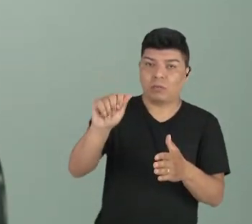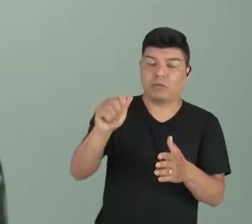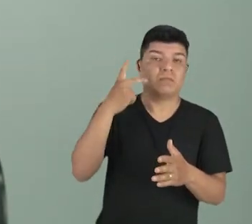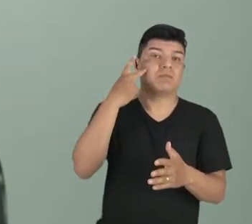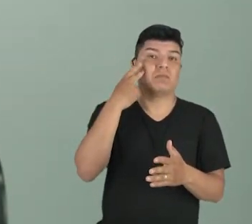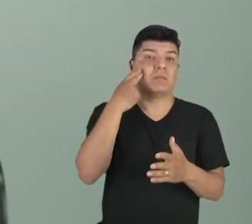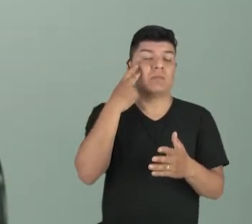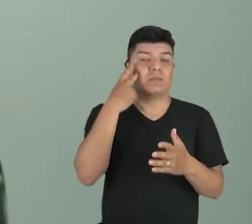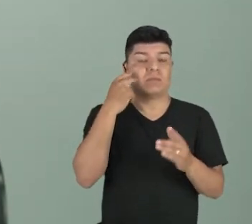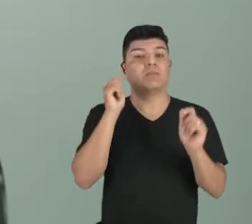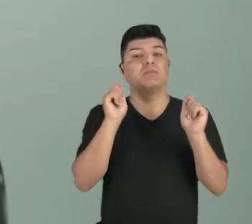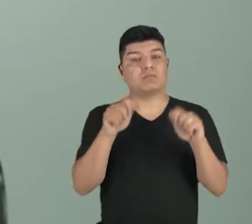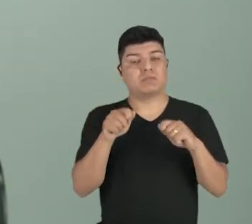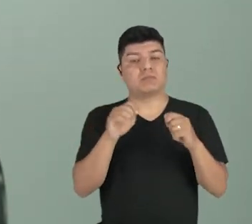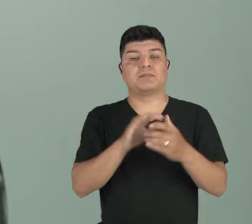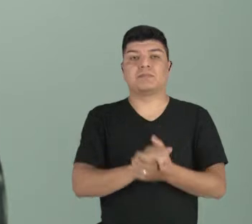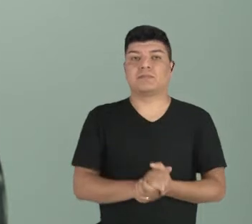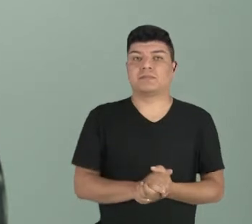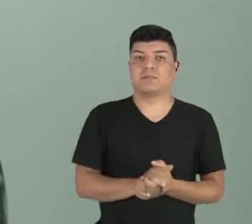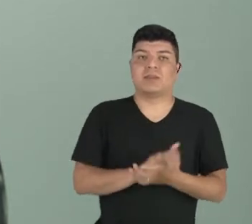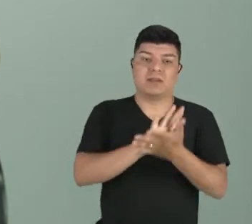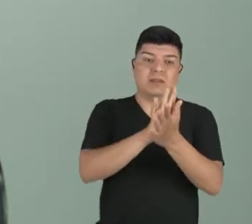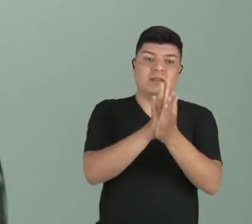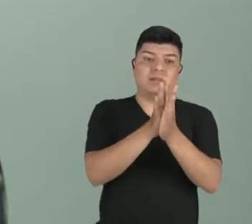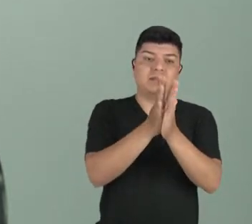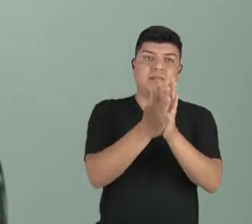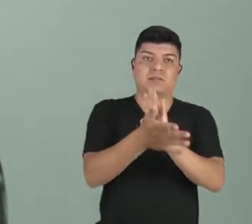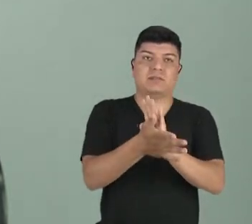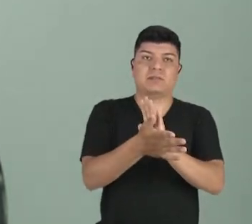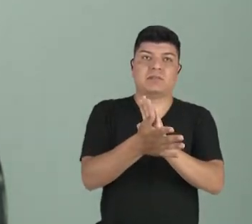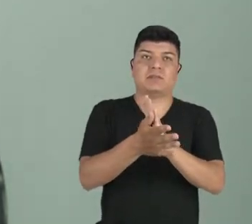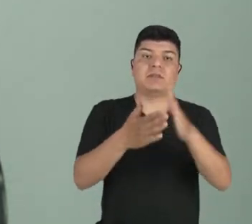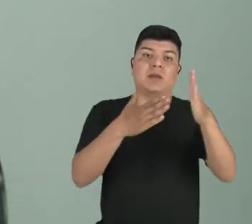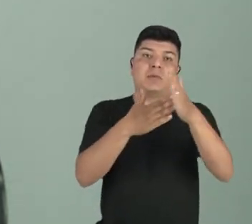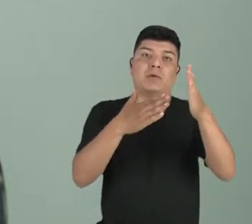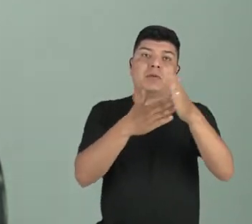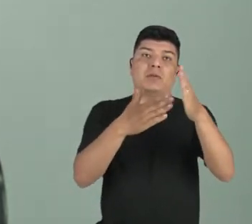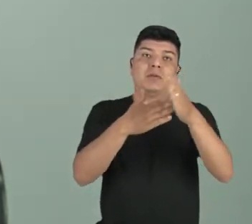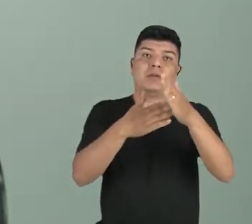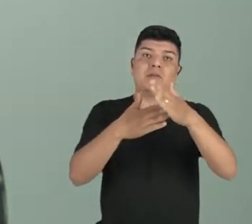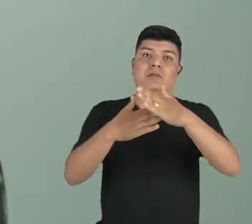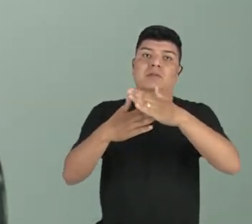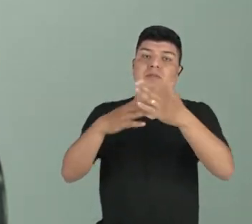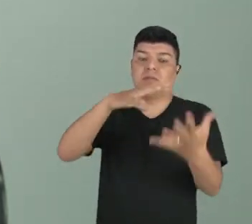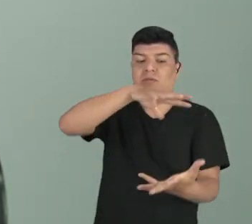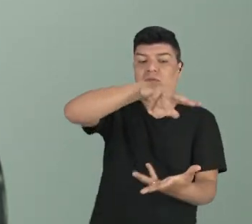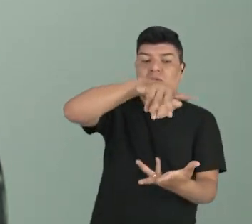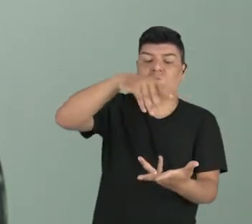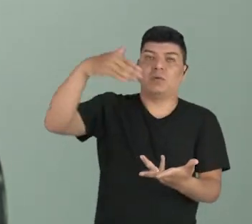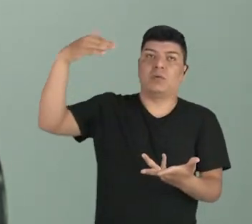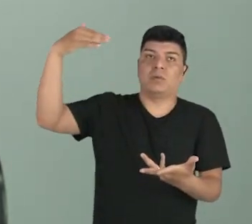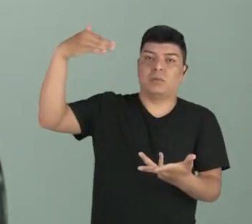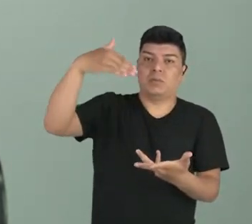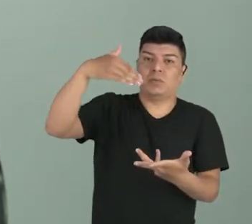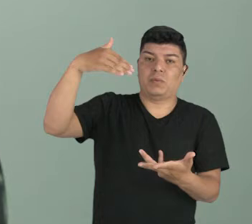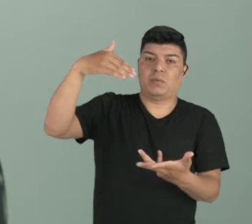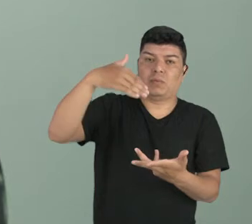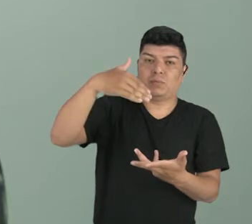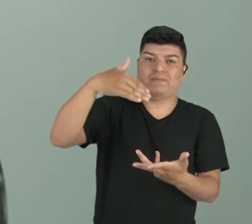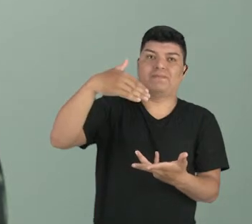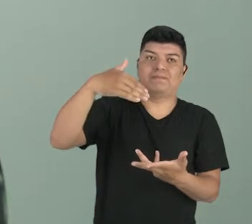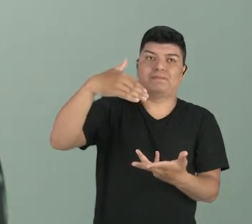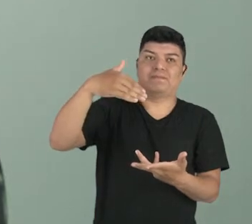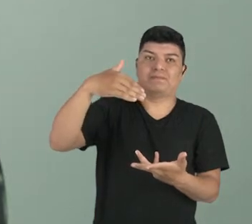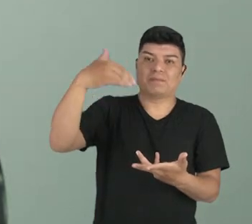como deveria ser, tá bom? E a destruição da camada de ozônio, quem nunca ouviu falar? Tem gente que fala, não, isso é boato, não está havendo essa questão. Mas